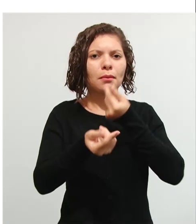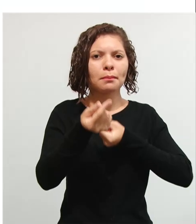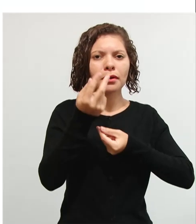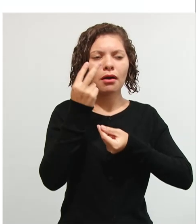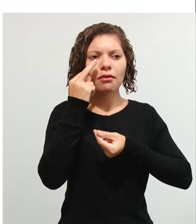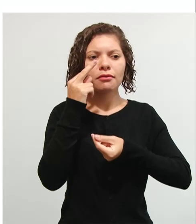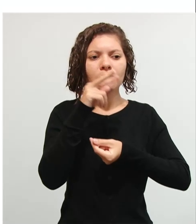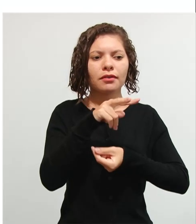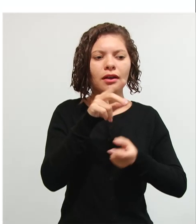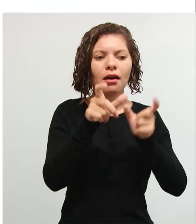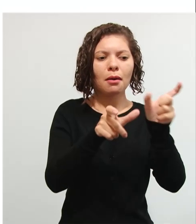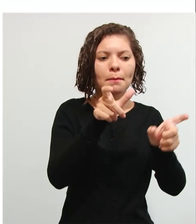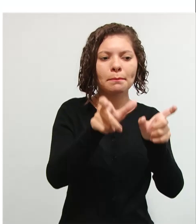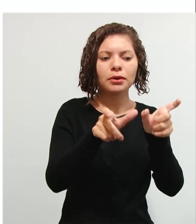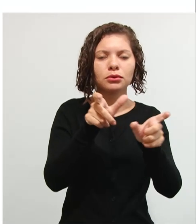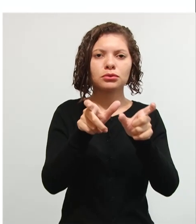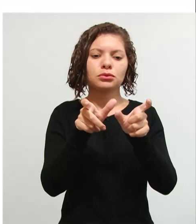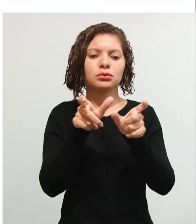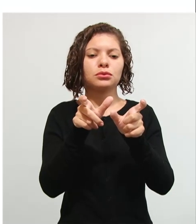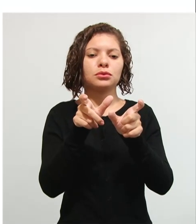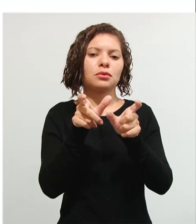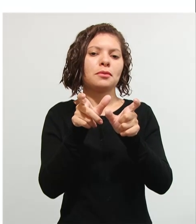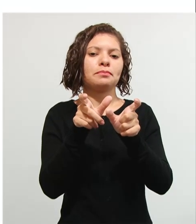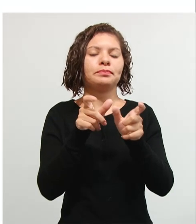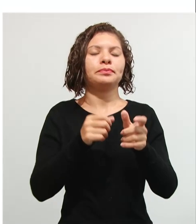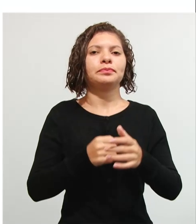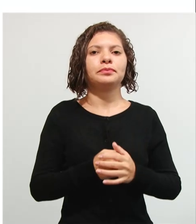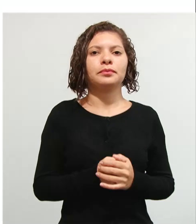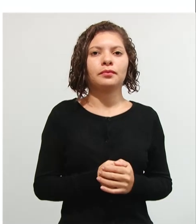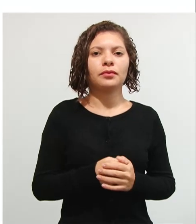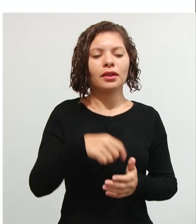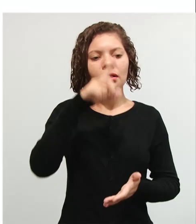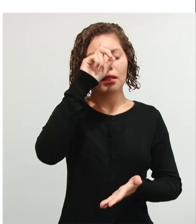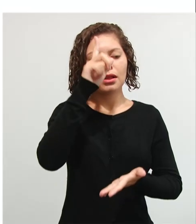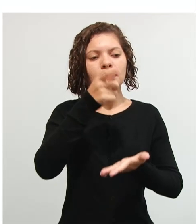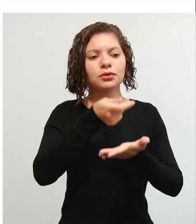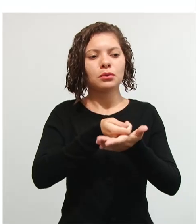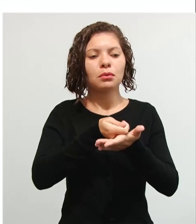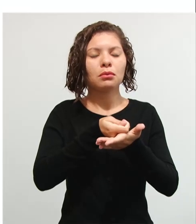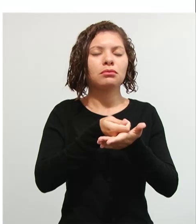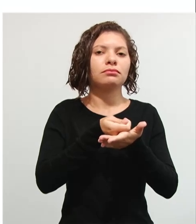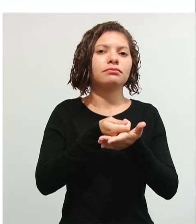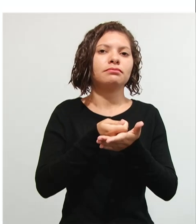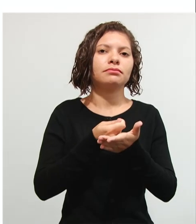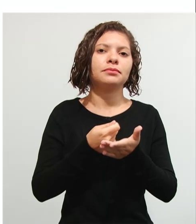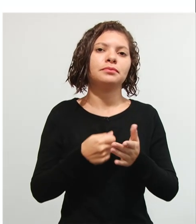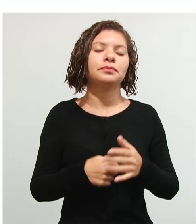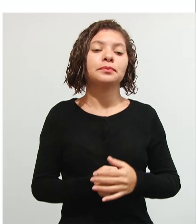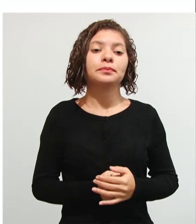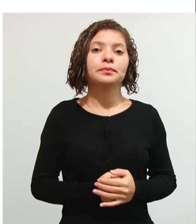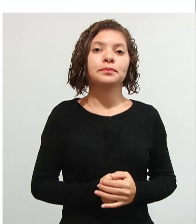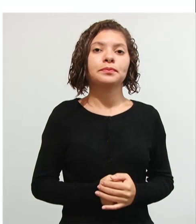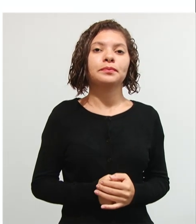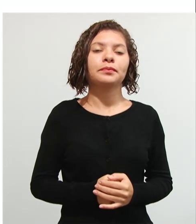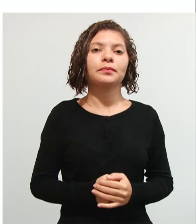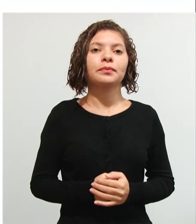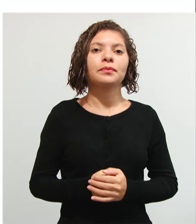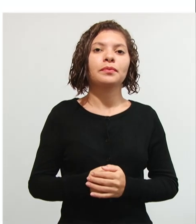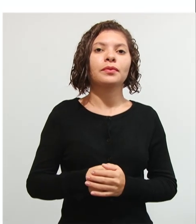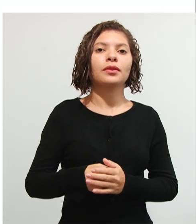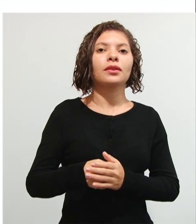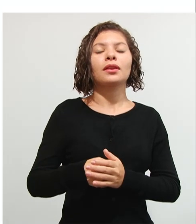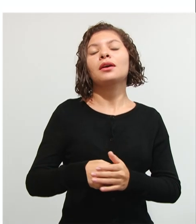indivíduo e suas percepções na hora de determinar suas escolhas, sua tomada de decisão. O